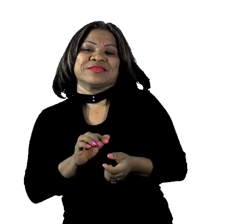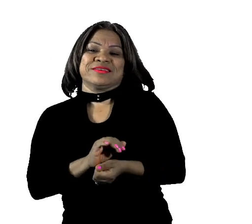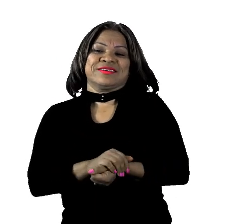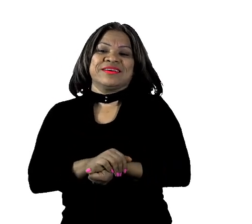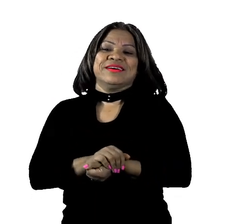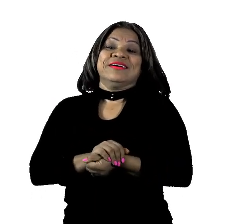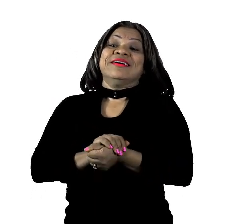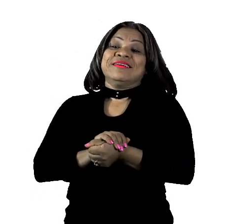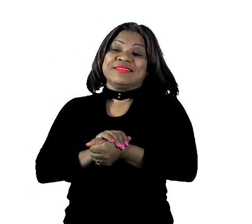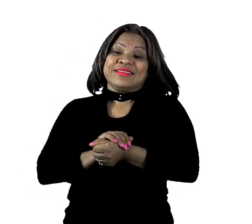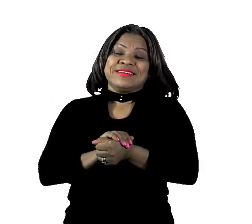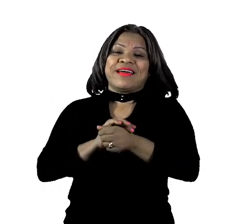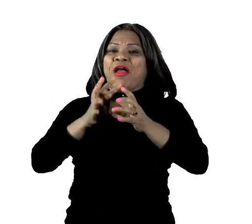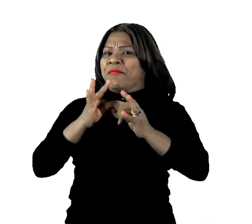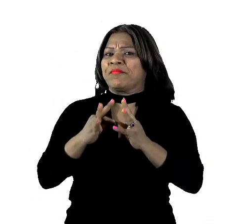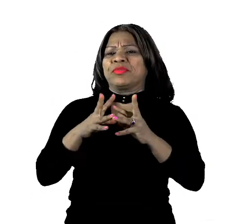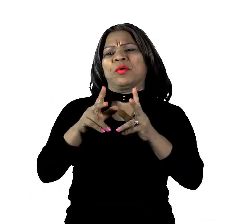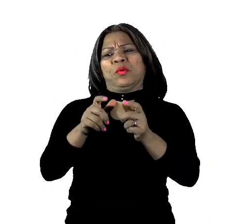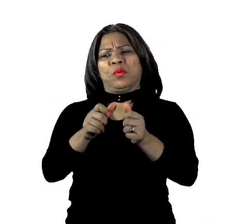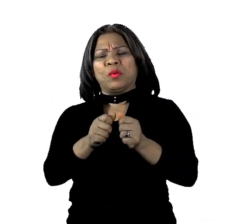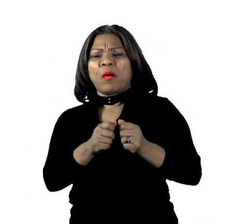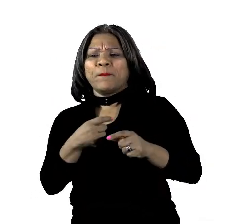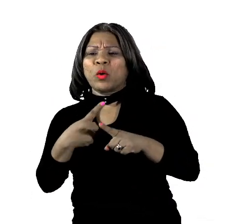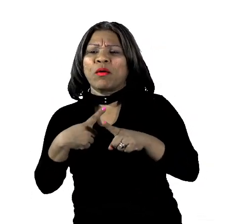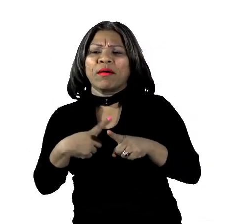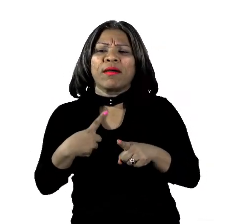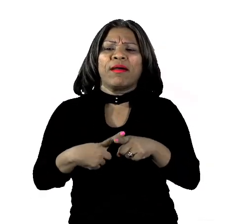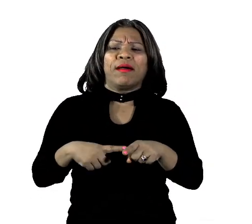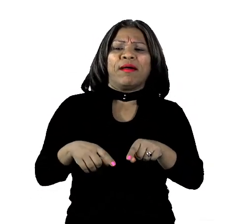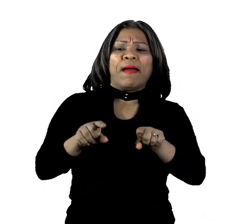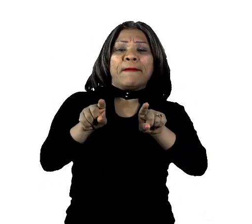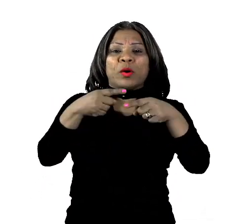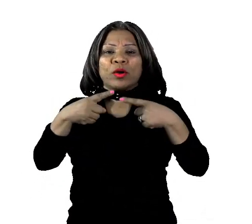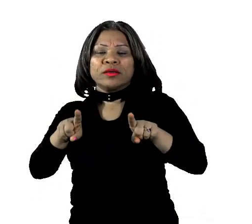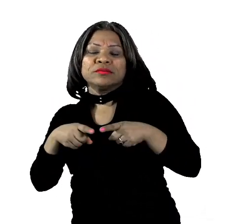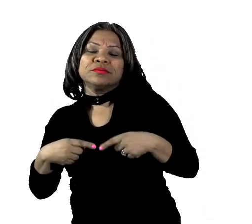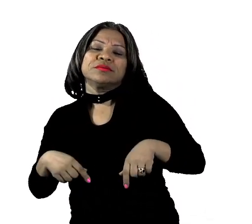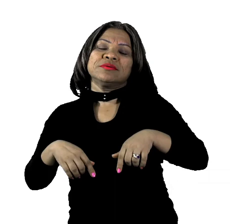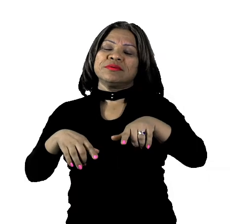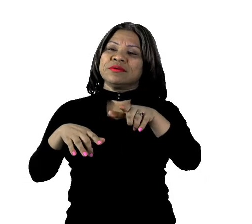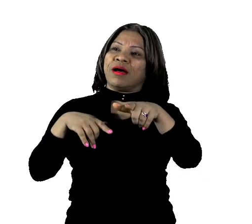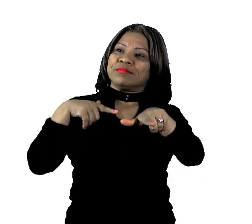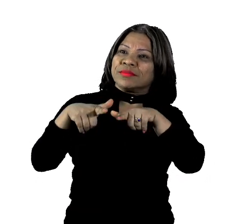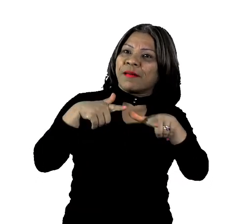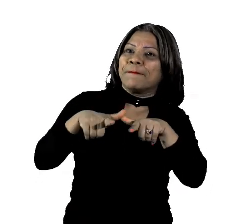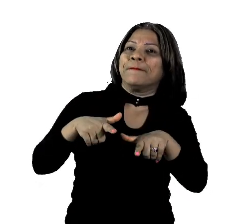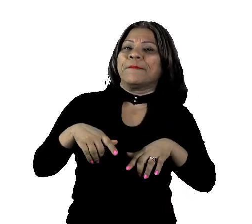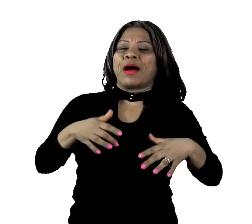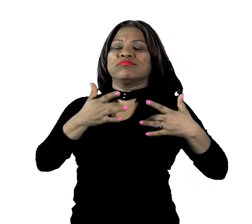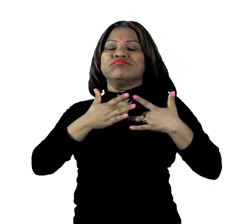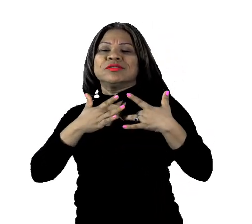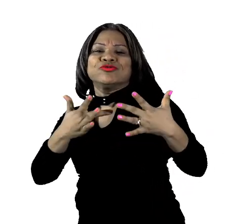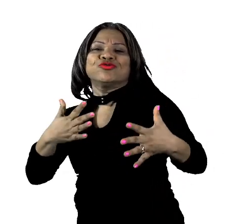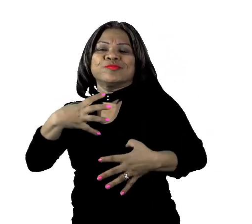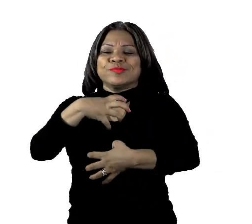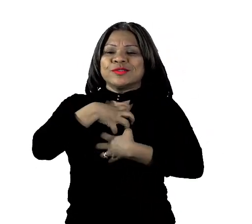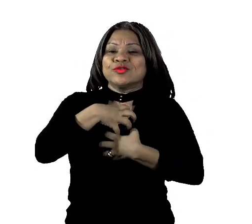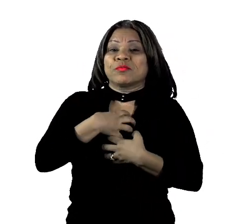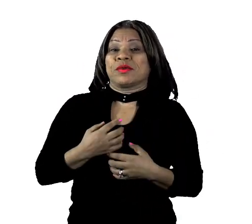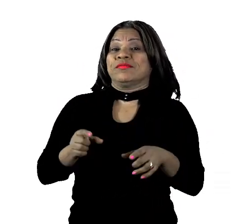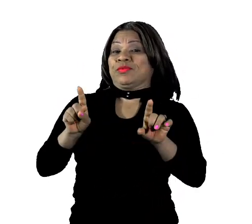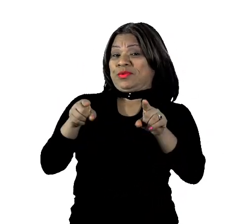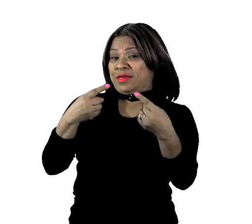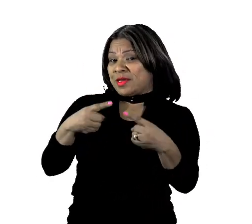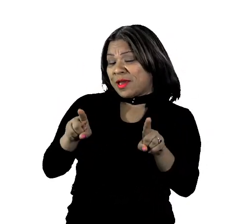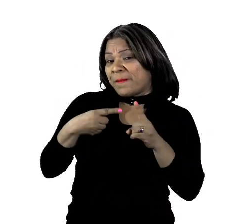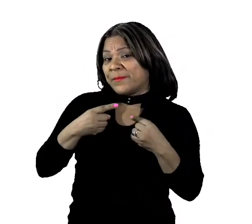um texto literário lírico, então que trabalha toda a estrutura, trabalha a paixão, trabalha o sentimento. E a música nós já sabemos,